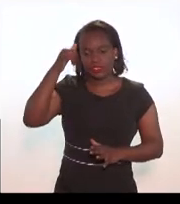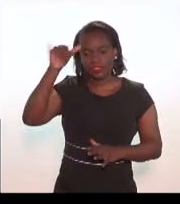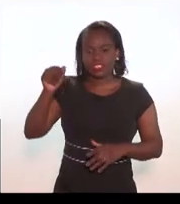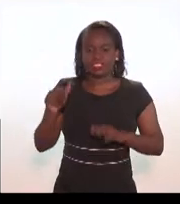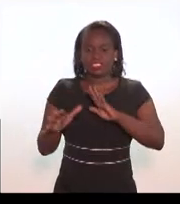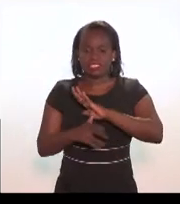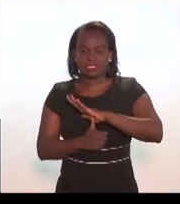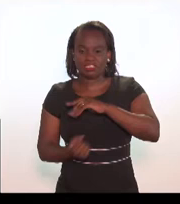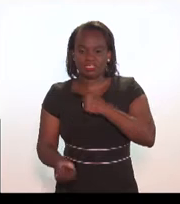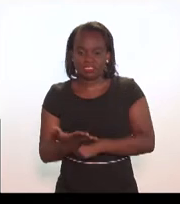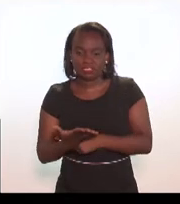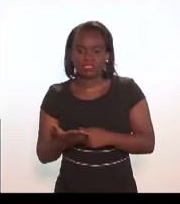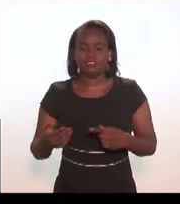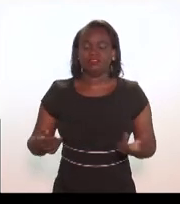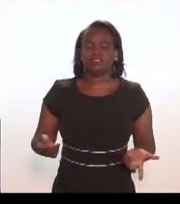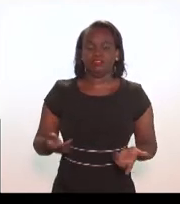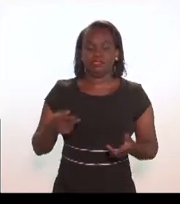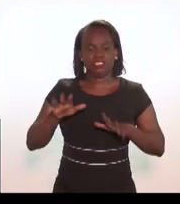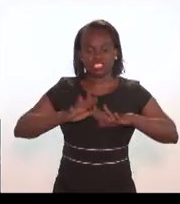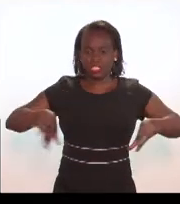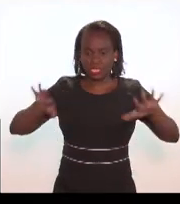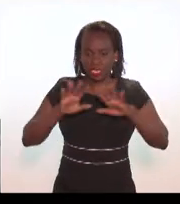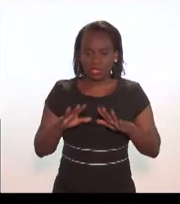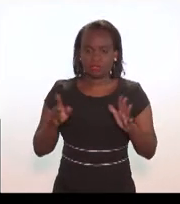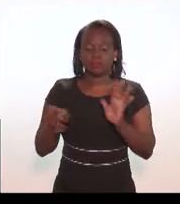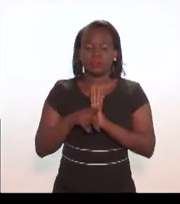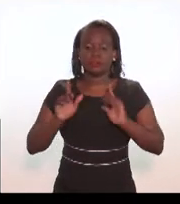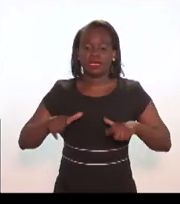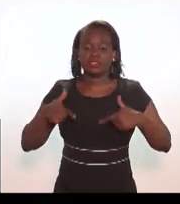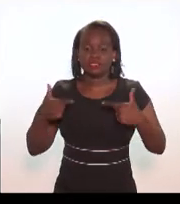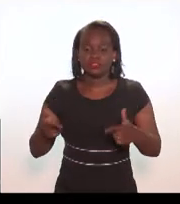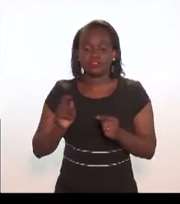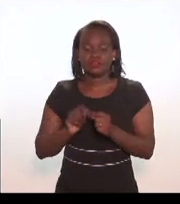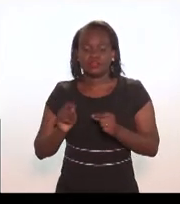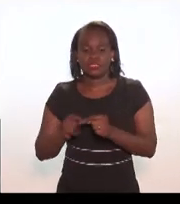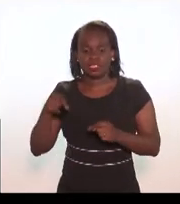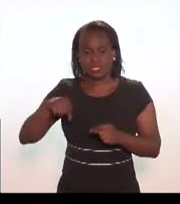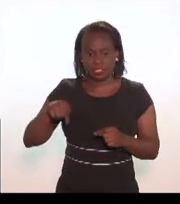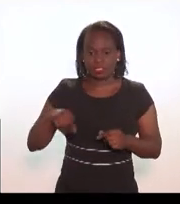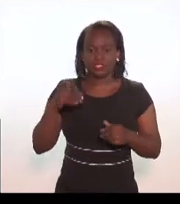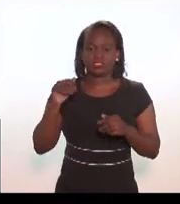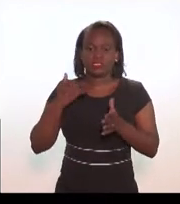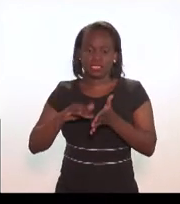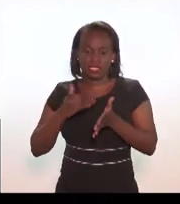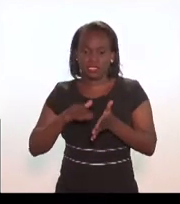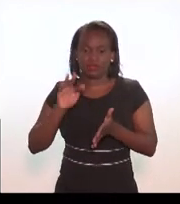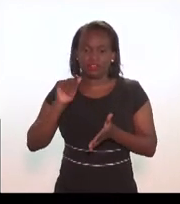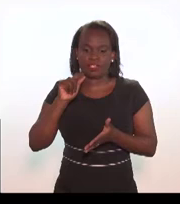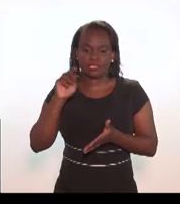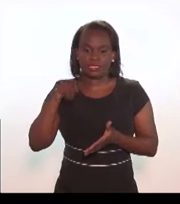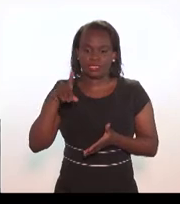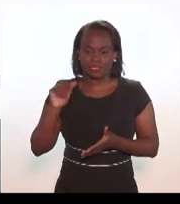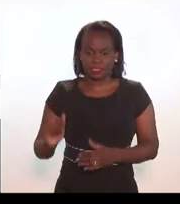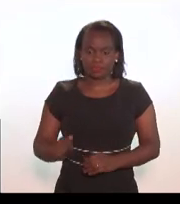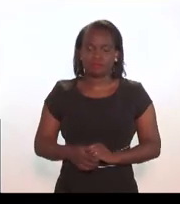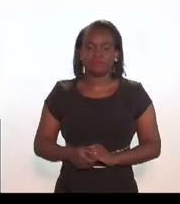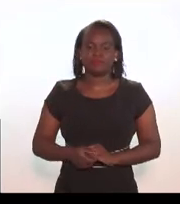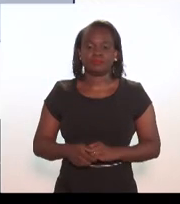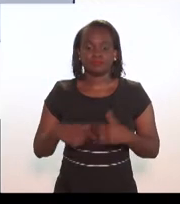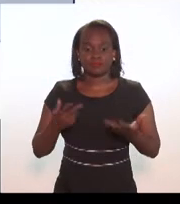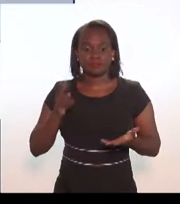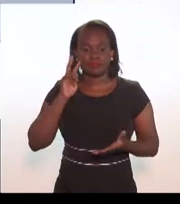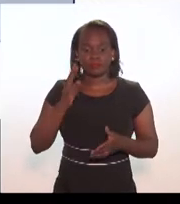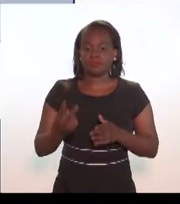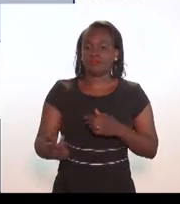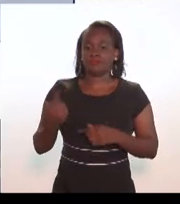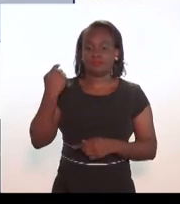sonegação fiscal e à corrupção, de forma geral, as ações que estão sendo feitas aqui na Secretaria de Fazenda. Olhando para